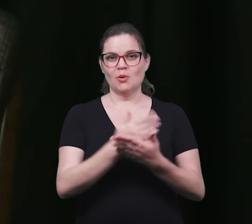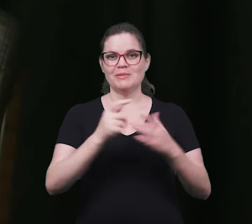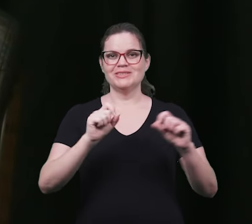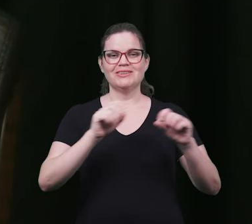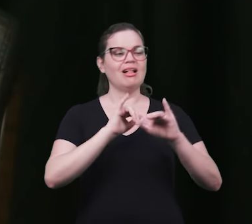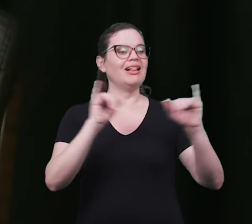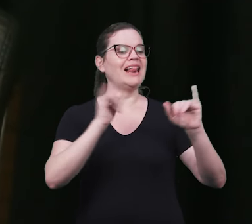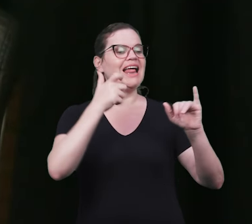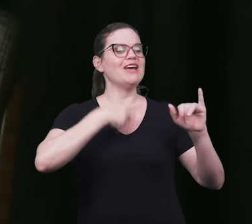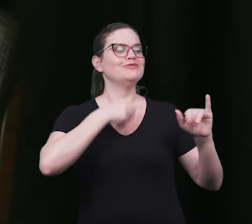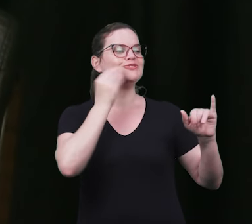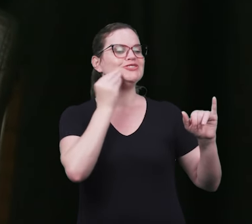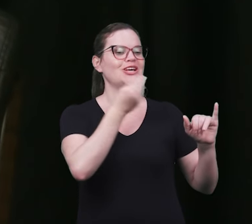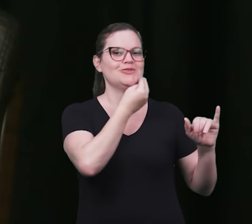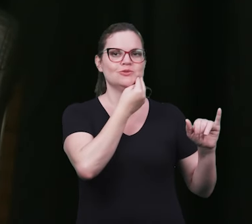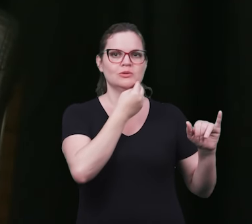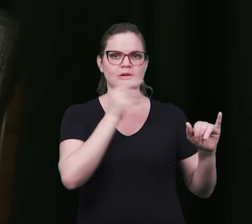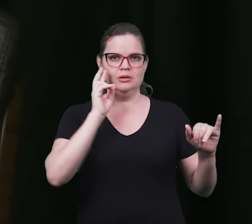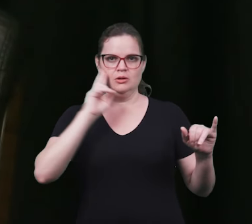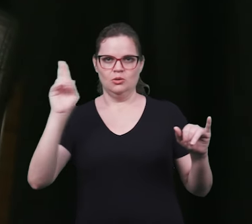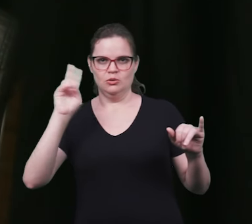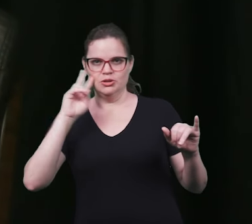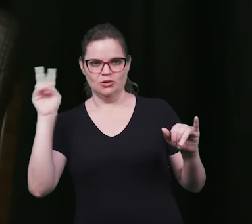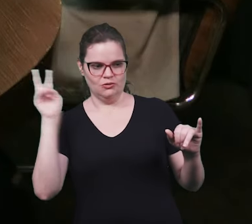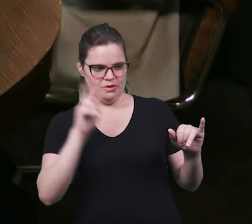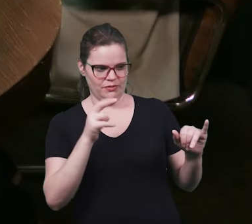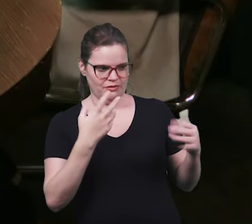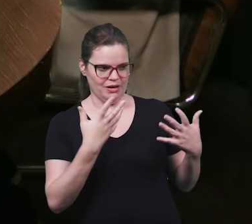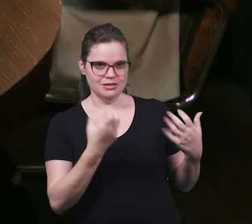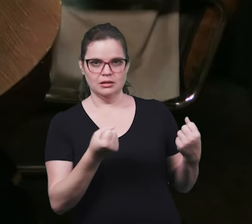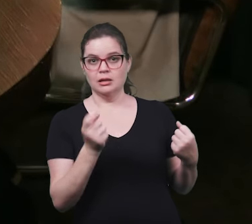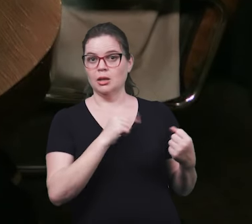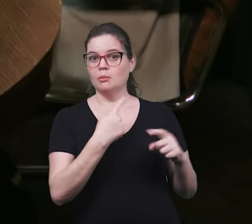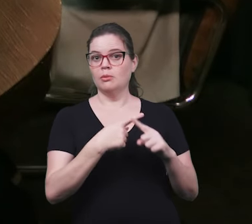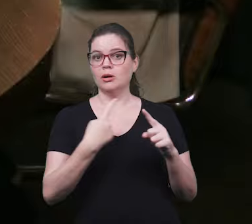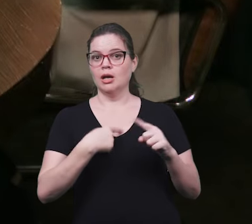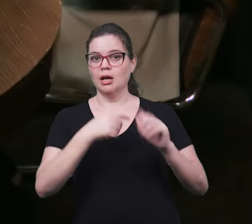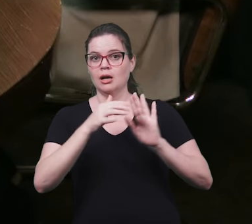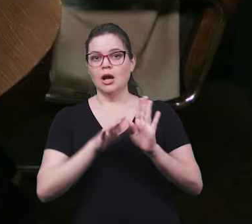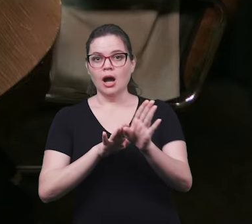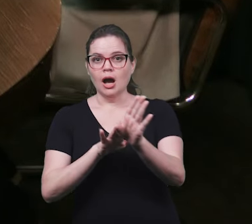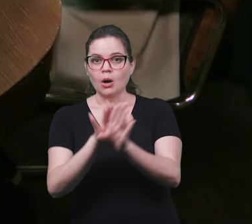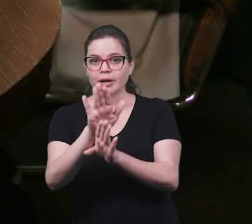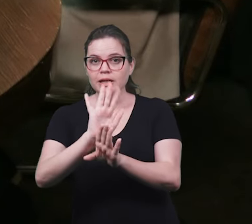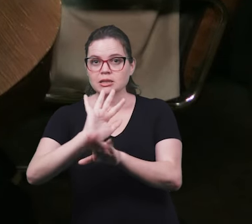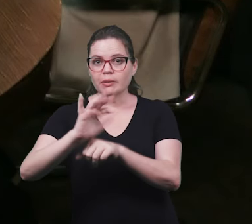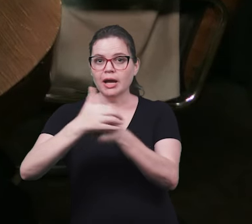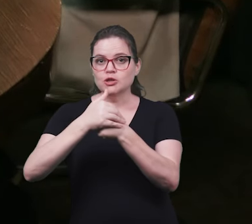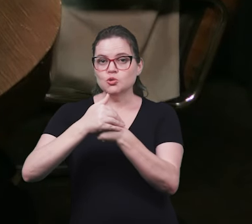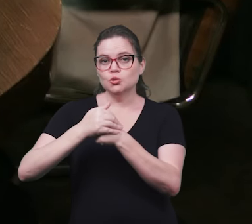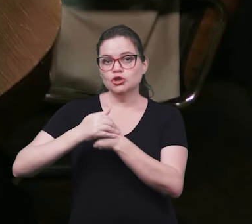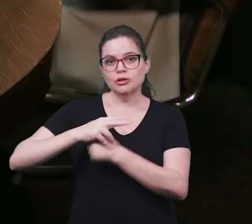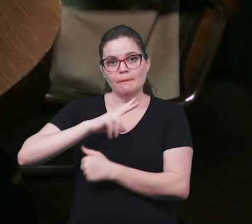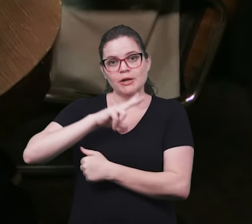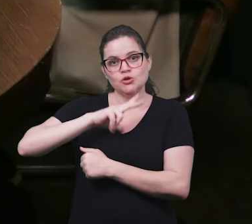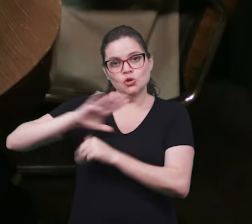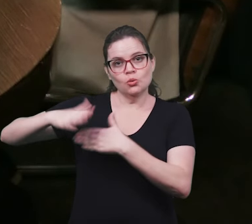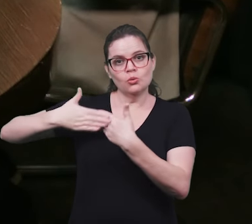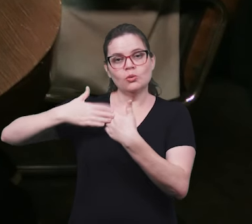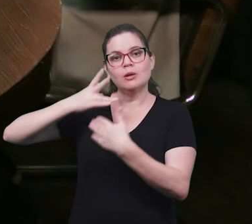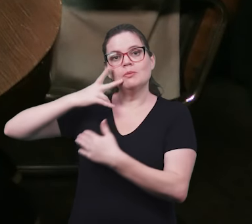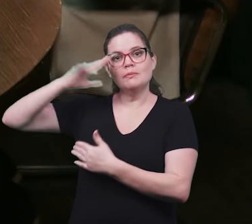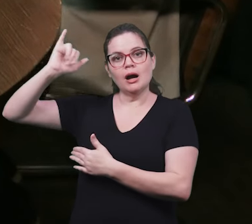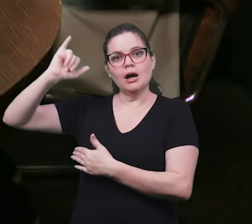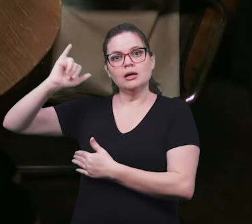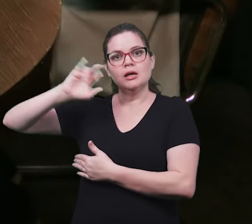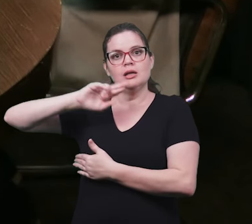jejum, eu acho que dificilmente o Senhor vai agradar desse jejum. Não? É porque fala assim, que vem em segredo, o teu pai te recompensará. Claro. Não são